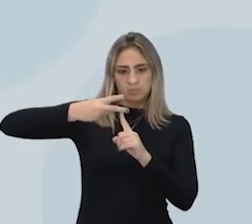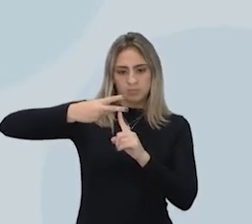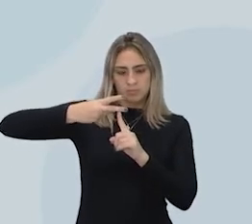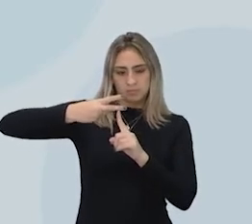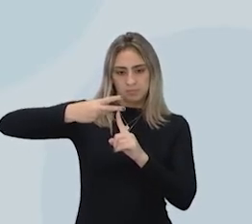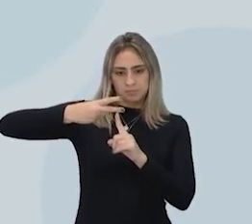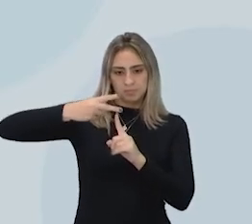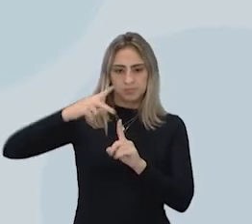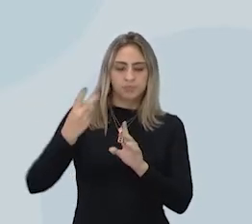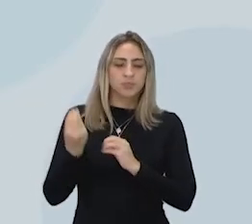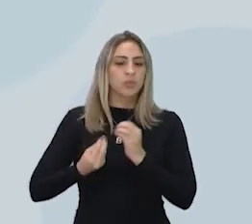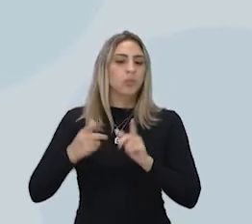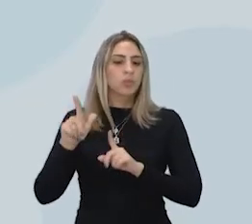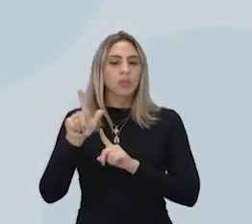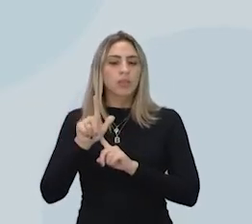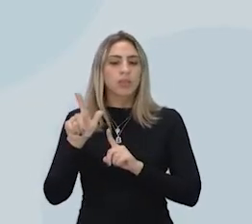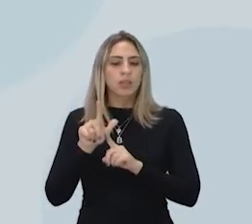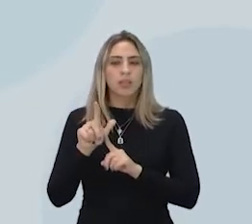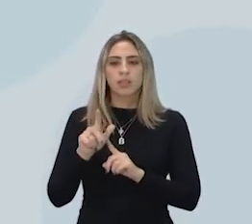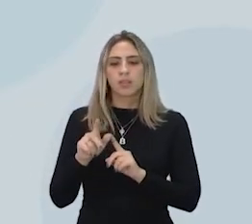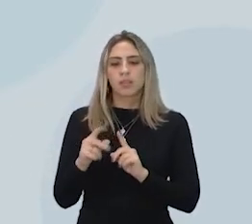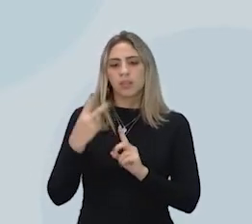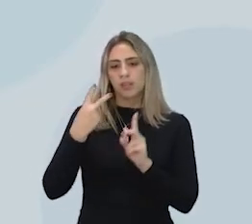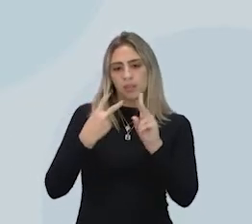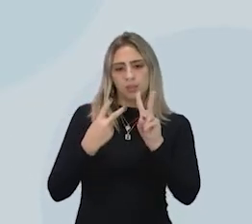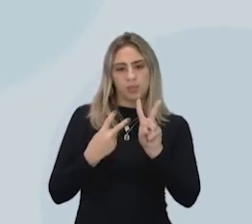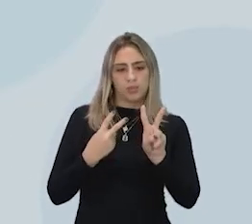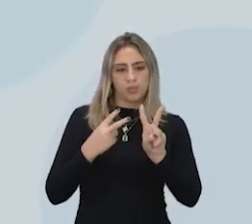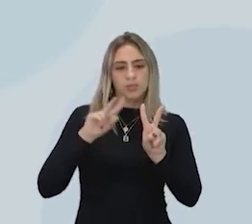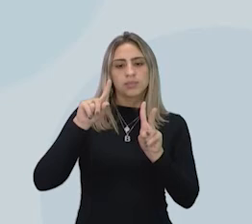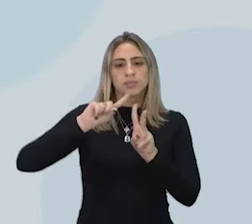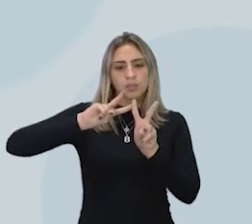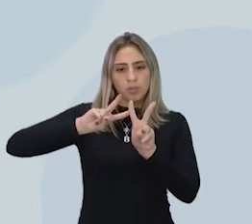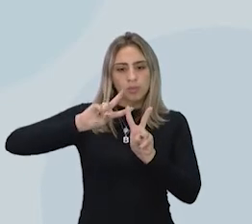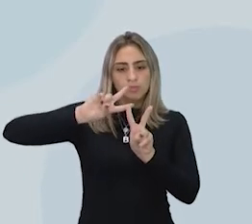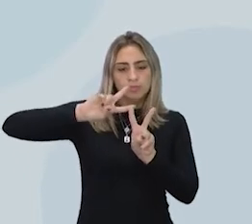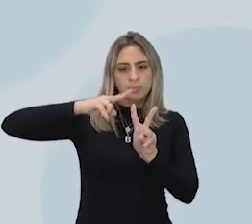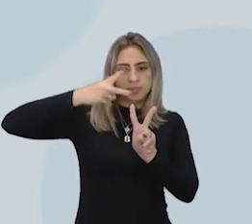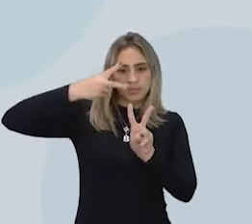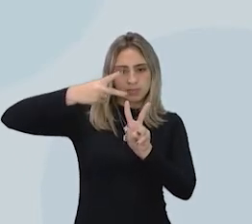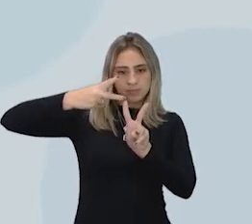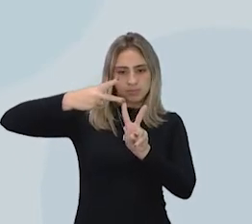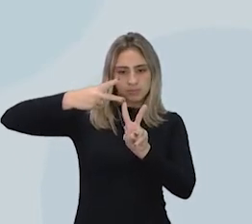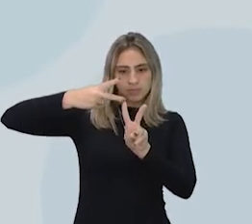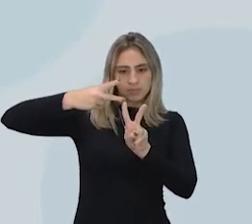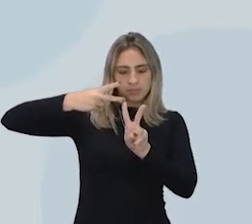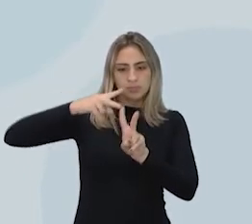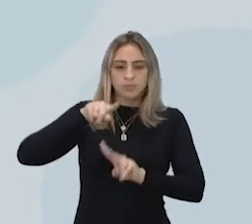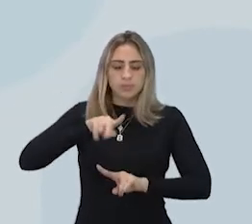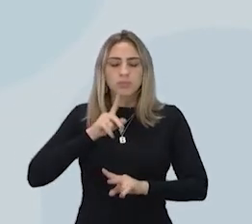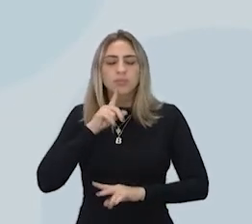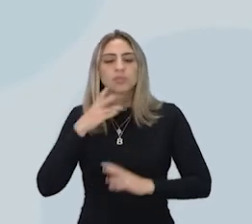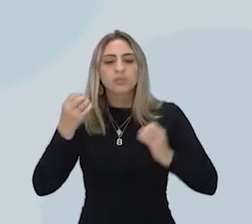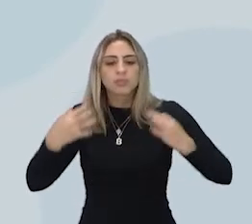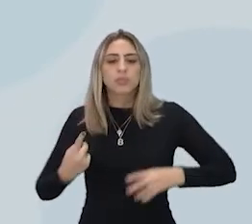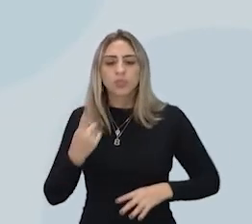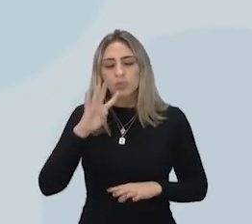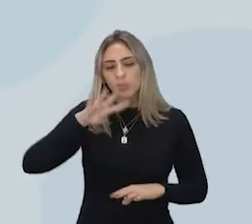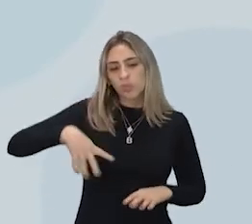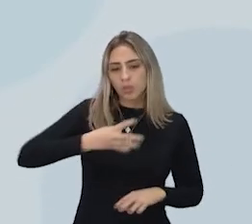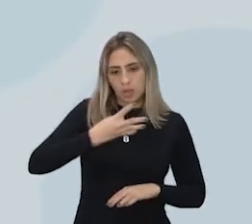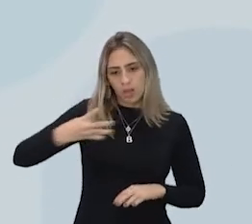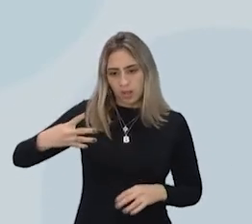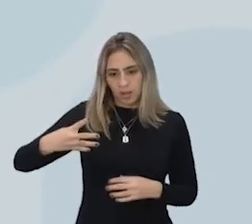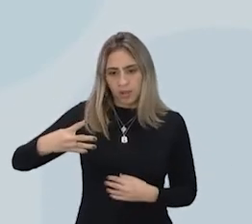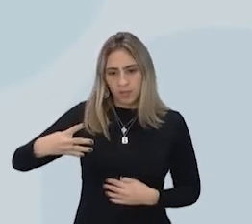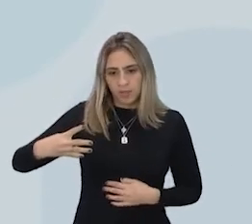como letra, por exemplo, 2, né, o expoente é uma variável, uma letra. E aí isso determina para a gente um gráfico, né,